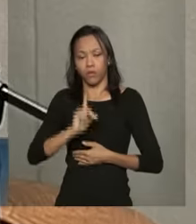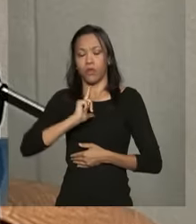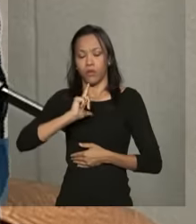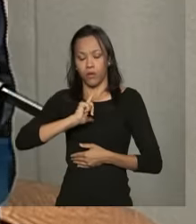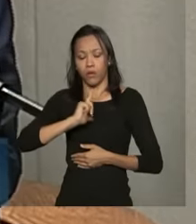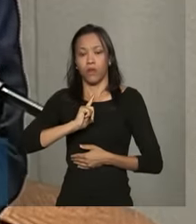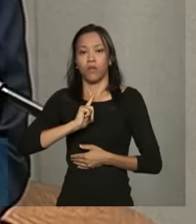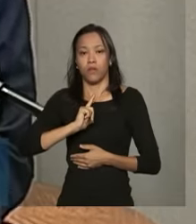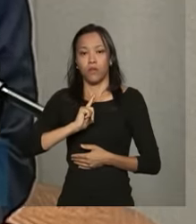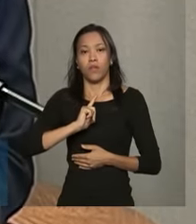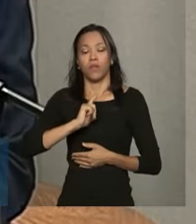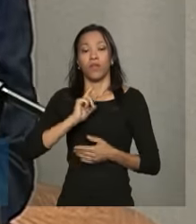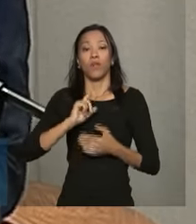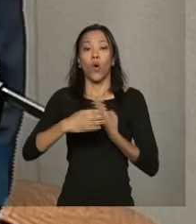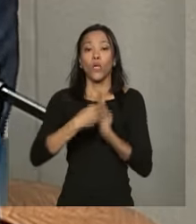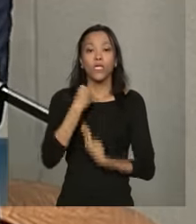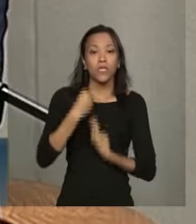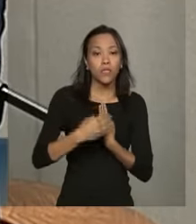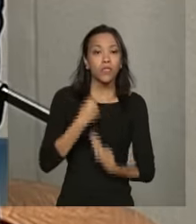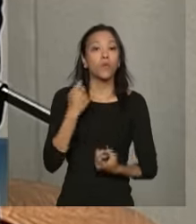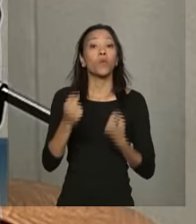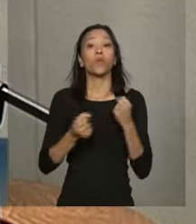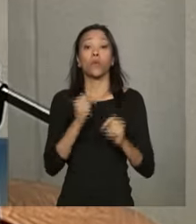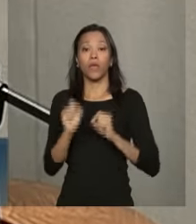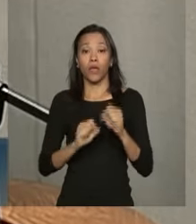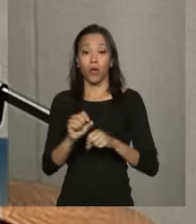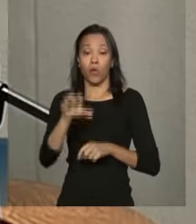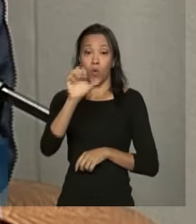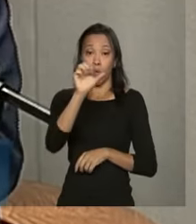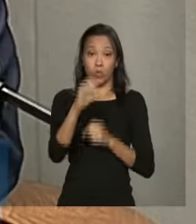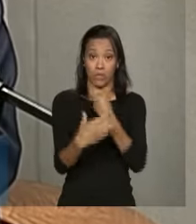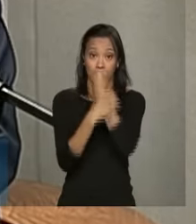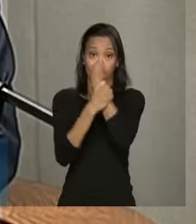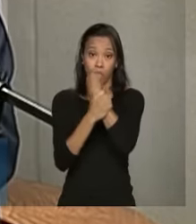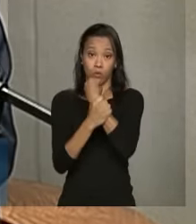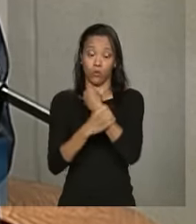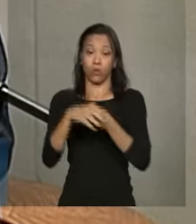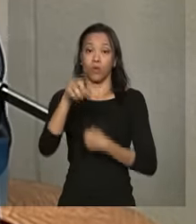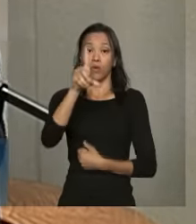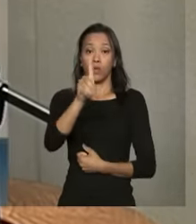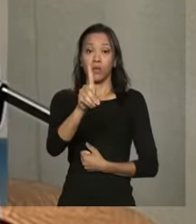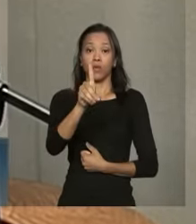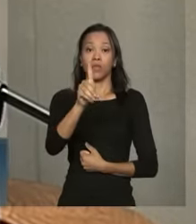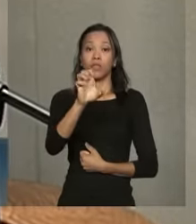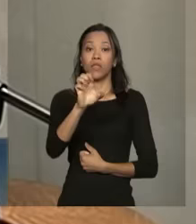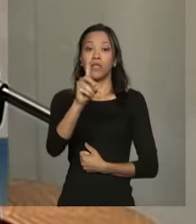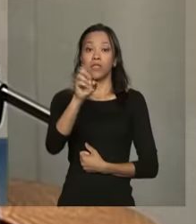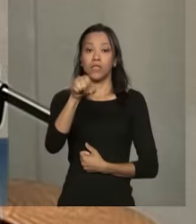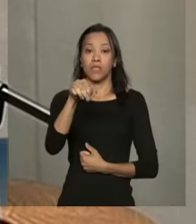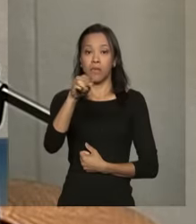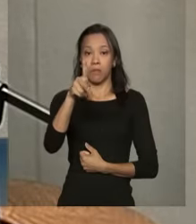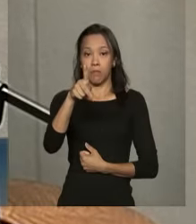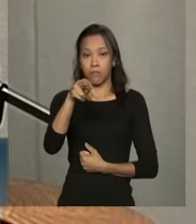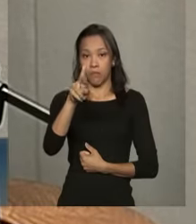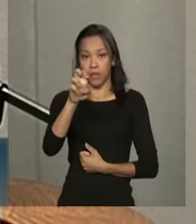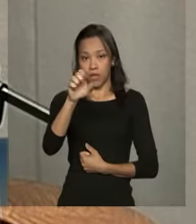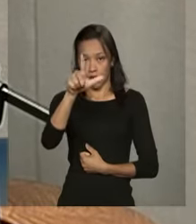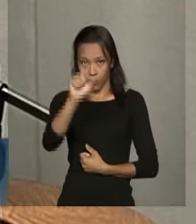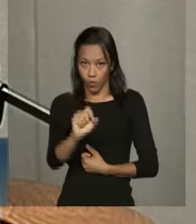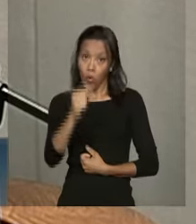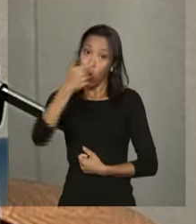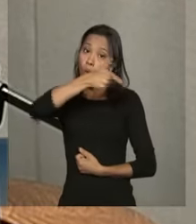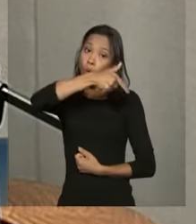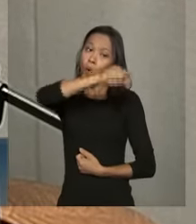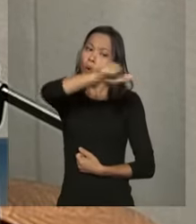receberam a devida atenção com seguro desemprego outro percentual muito Possivelmente não se enquadrava nas